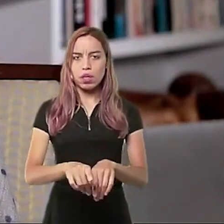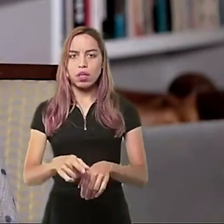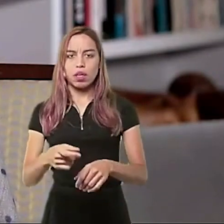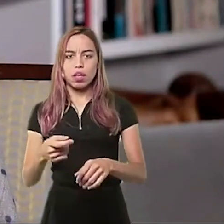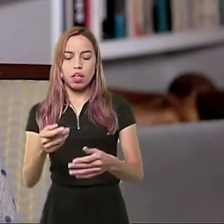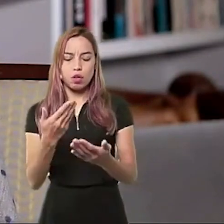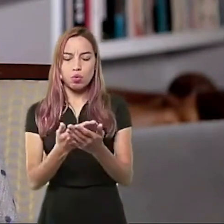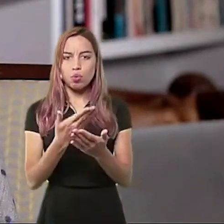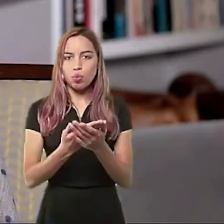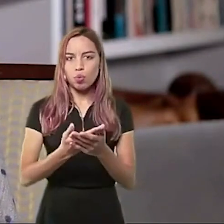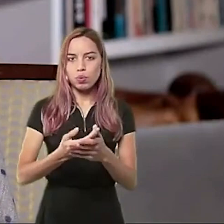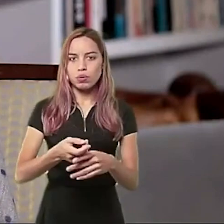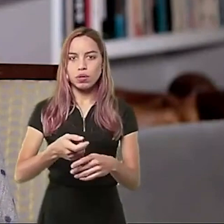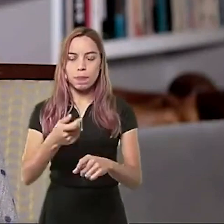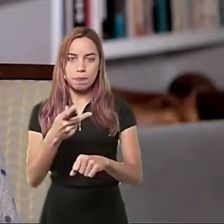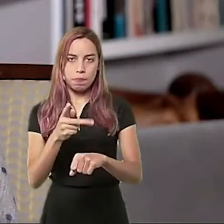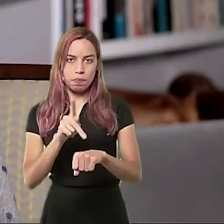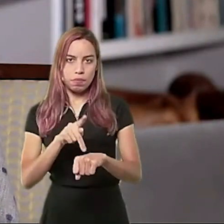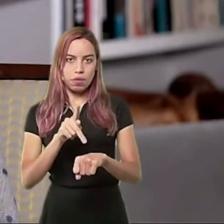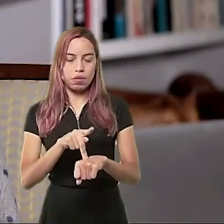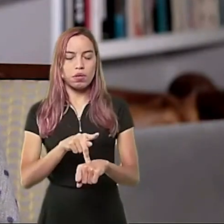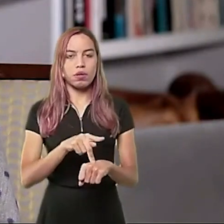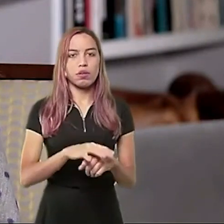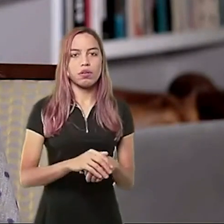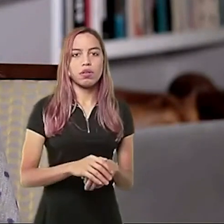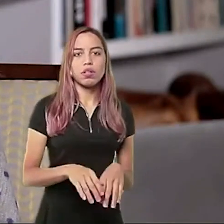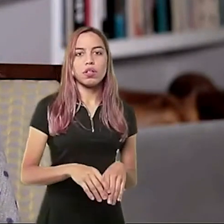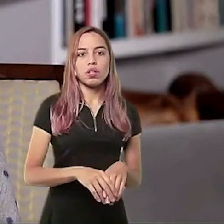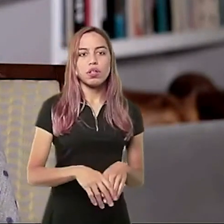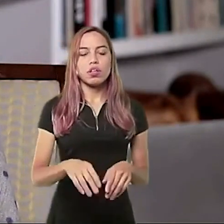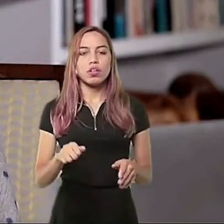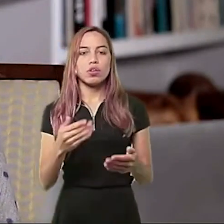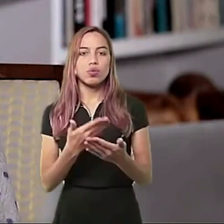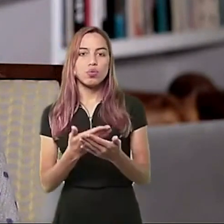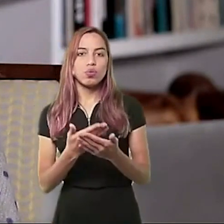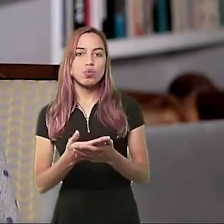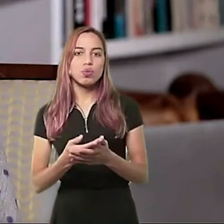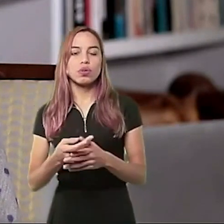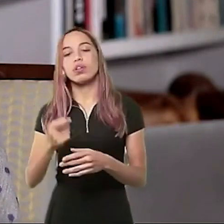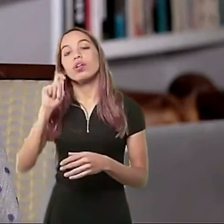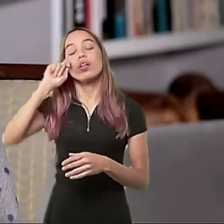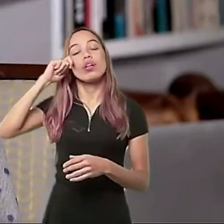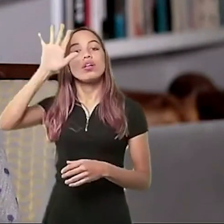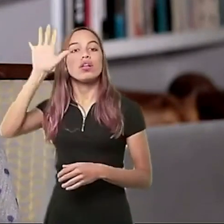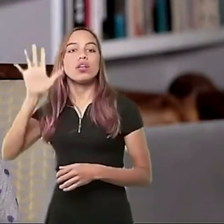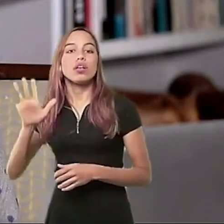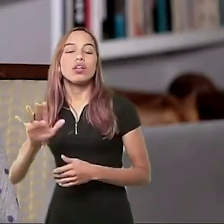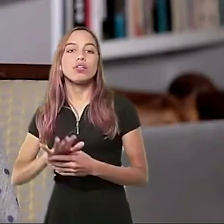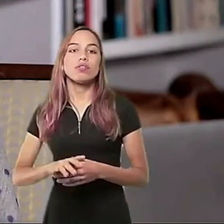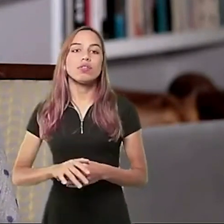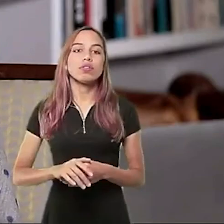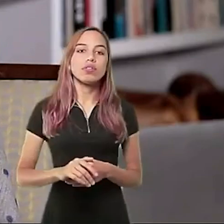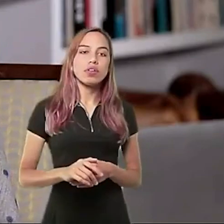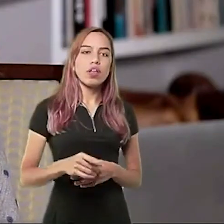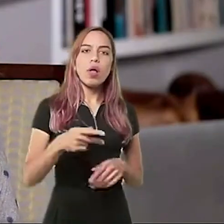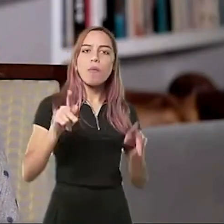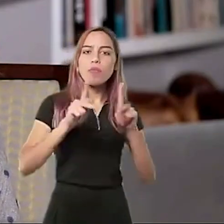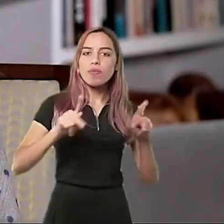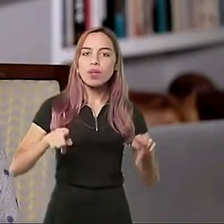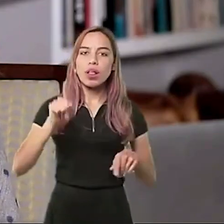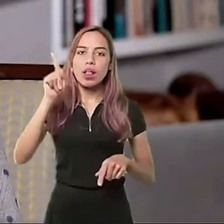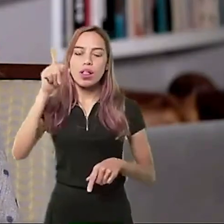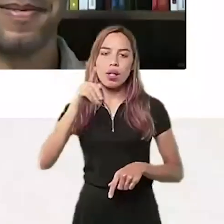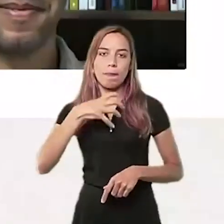estudos étnicos e africanos pela Universidade Federal da Bahia. Boa noite,